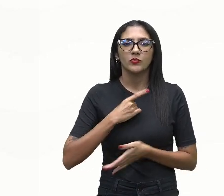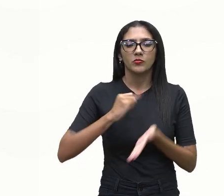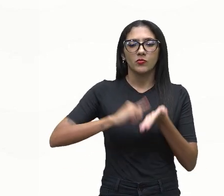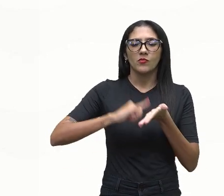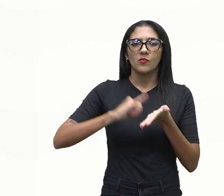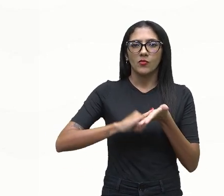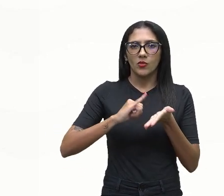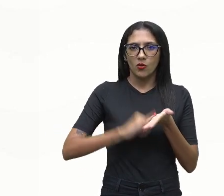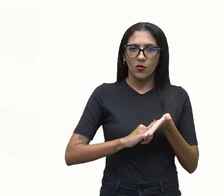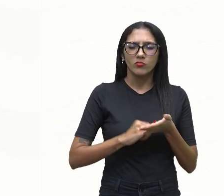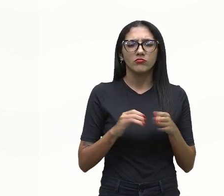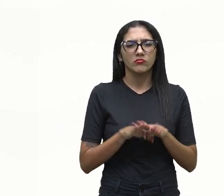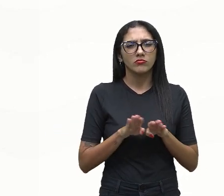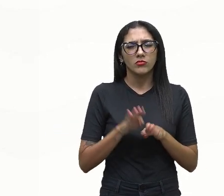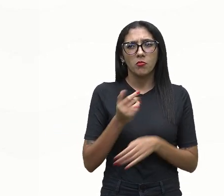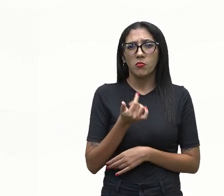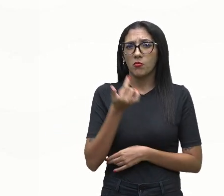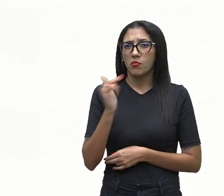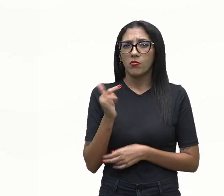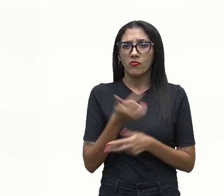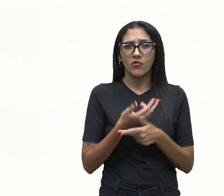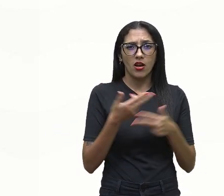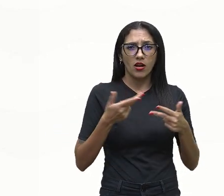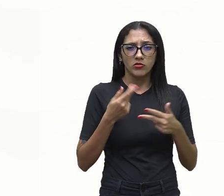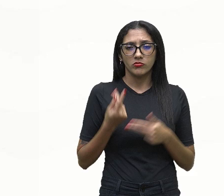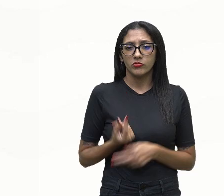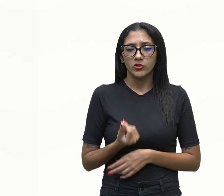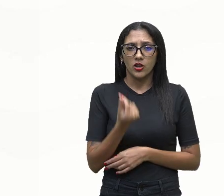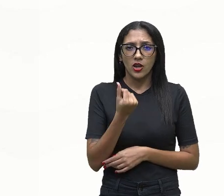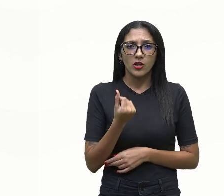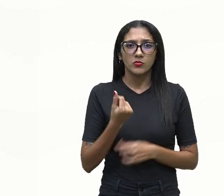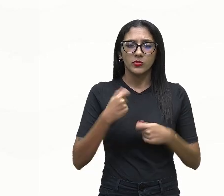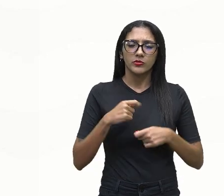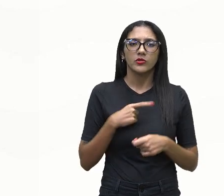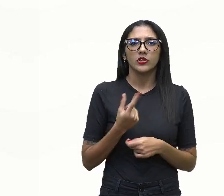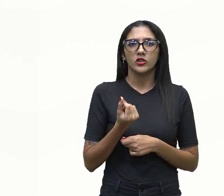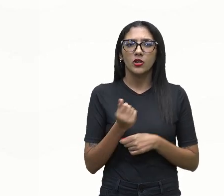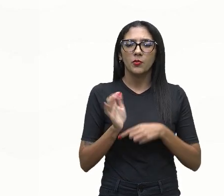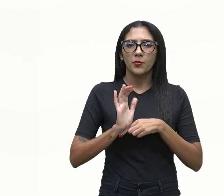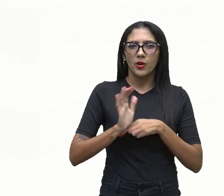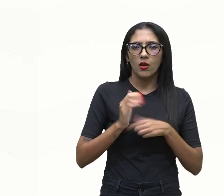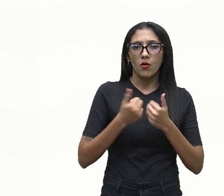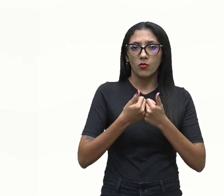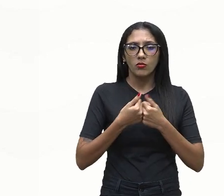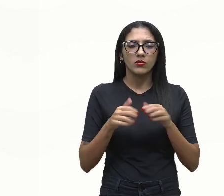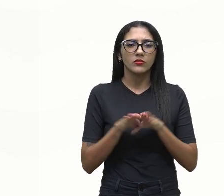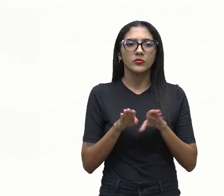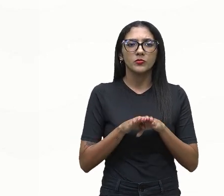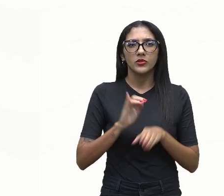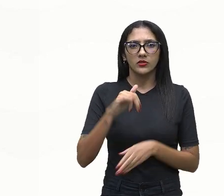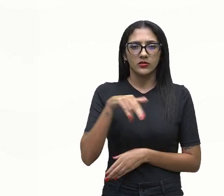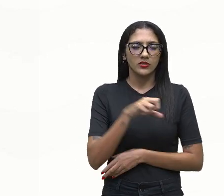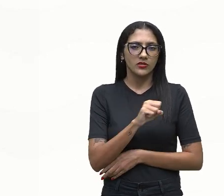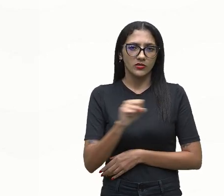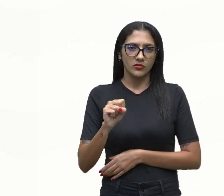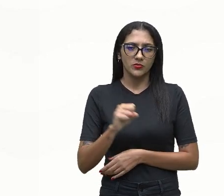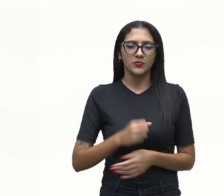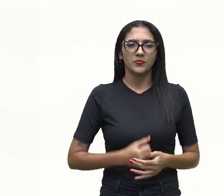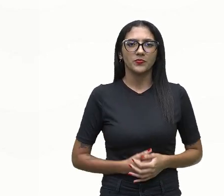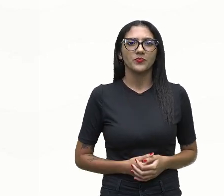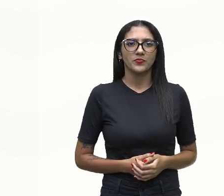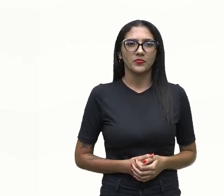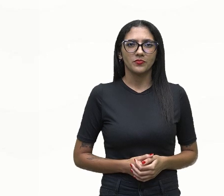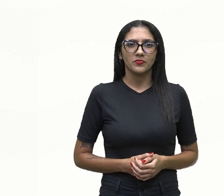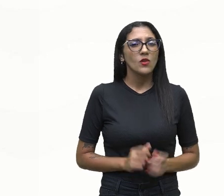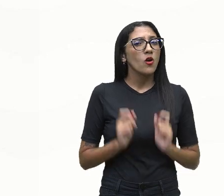impostos e outros tributos e outros valores, como o vale transporte e o INSS. E o que a gente pode